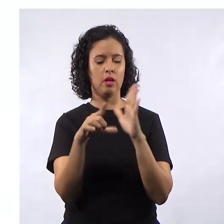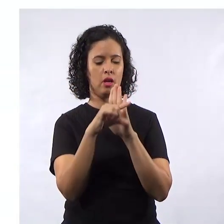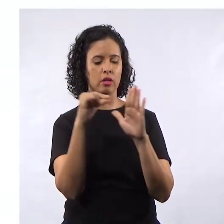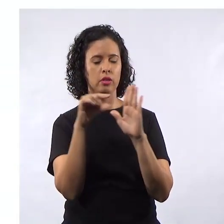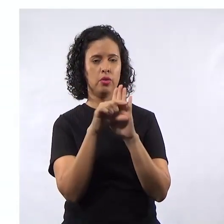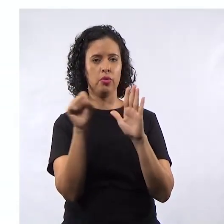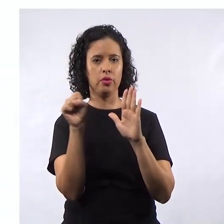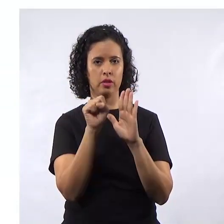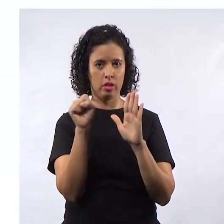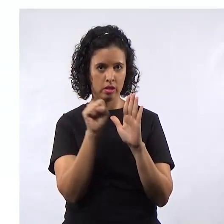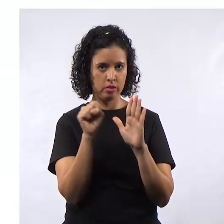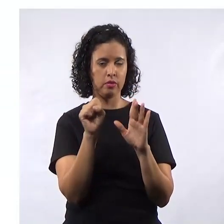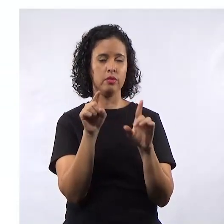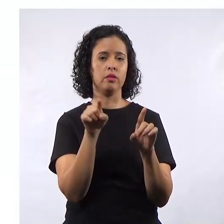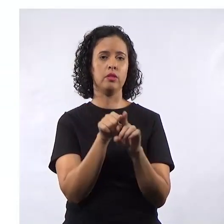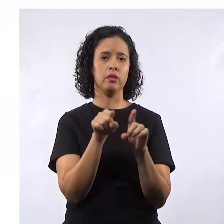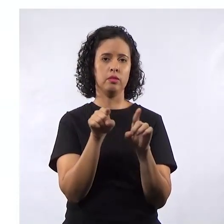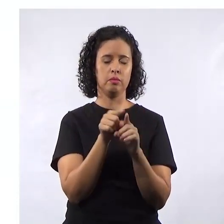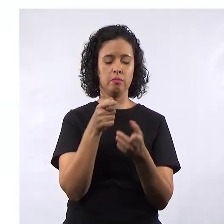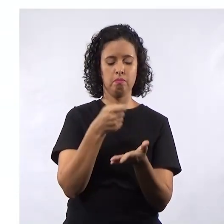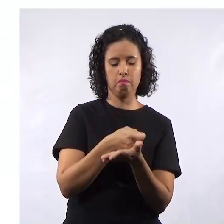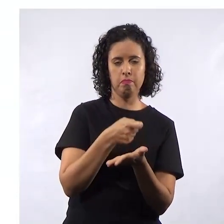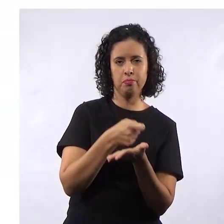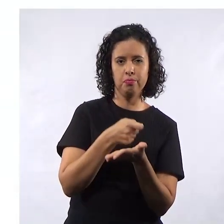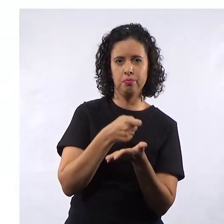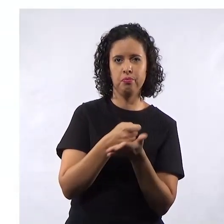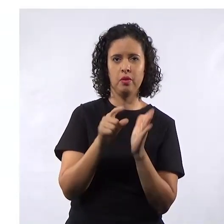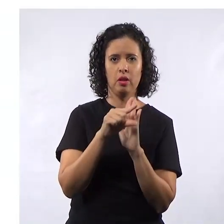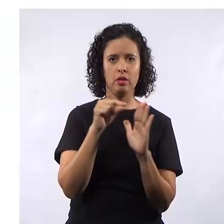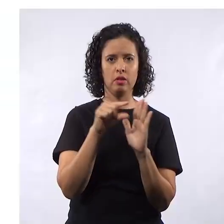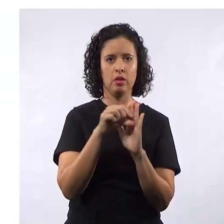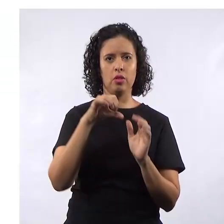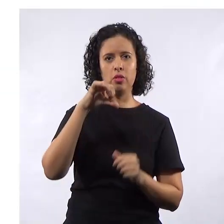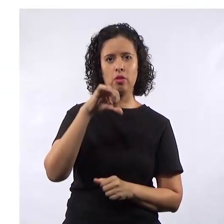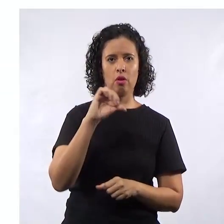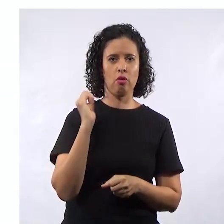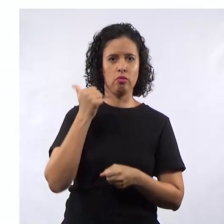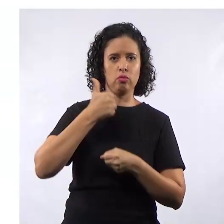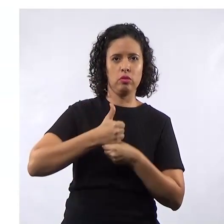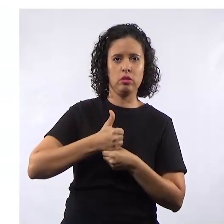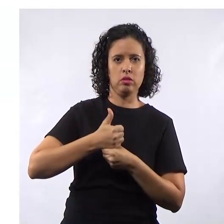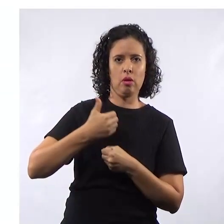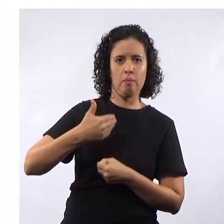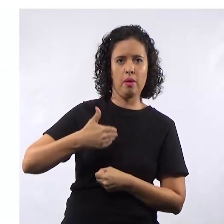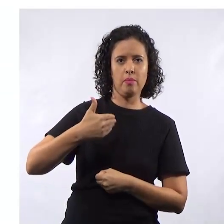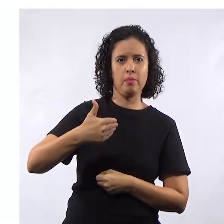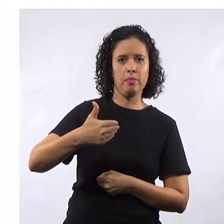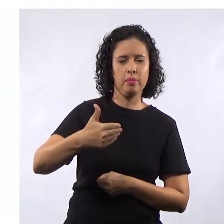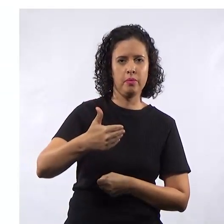8º. Falando das obrigações no artigo 9º, vai falar sobre as sucessões no artigo